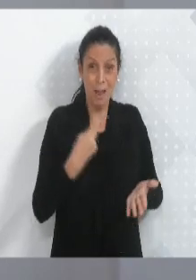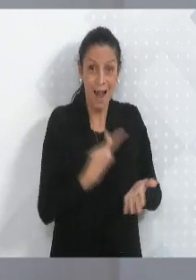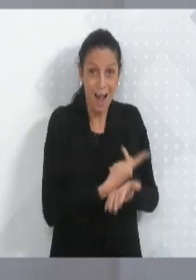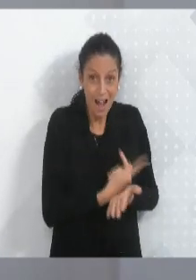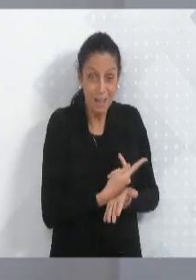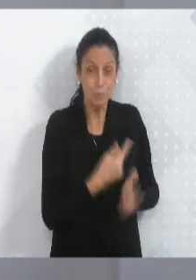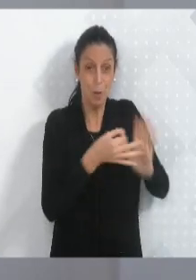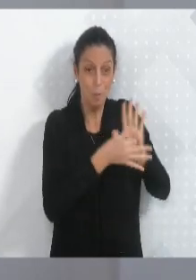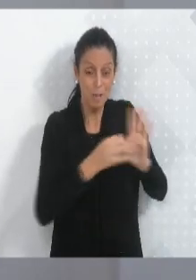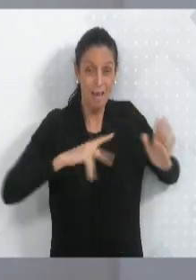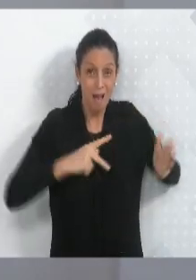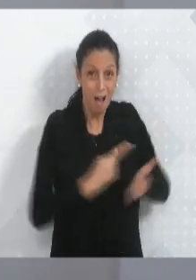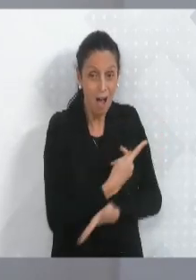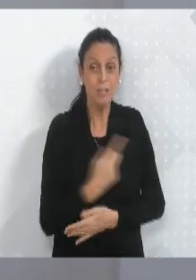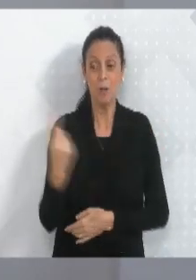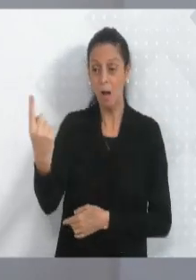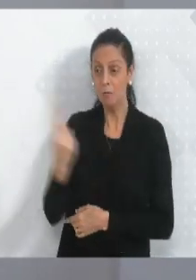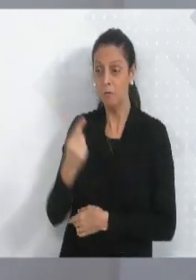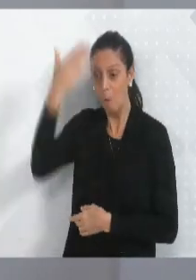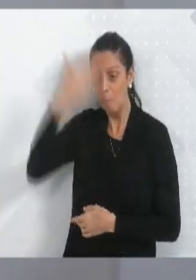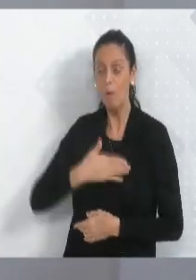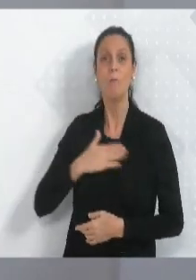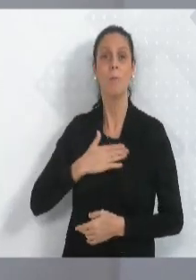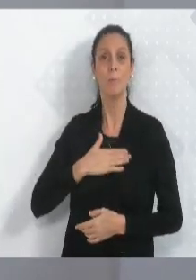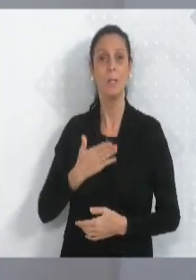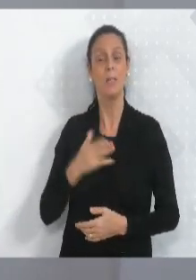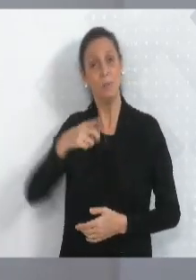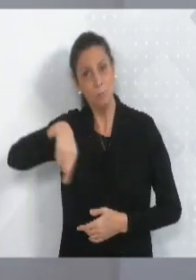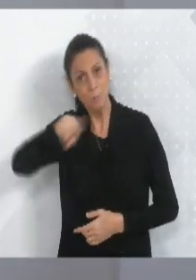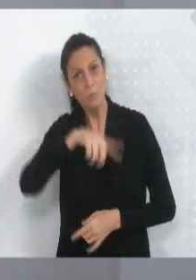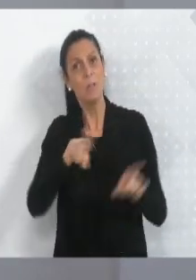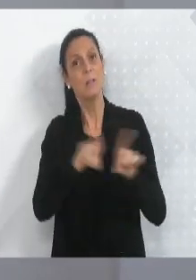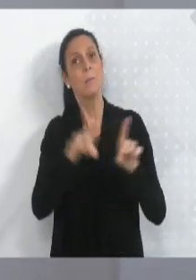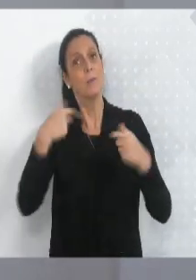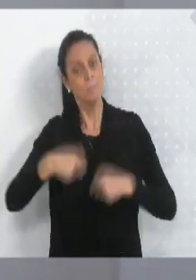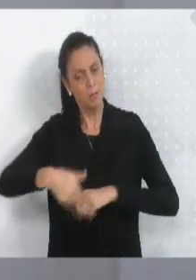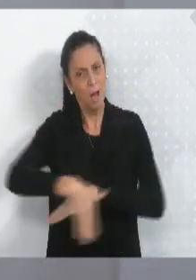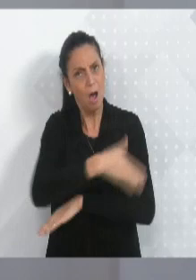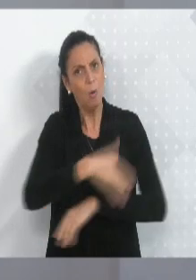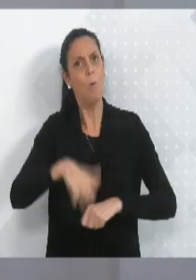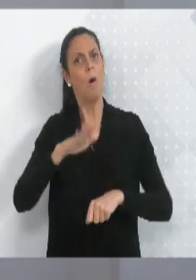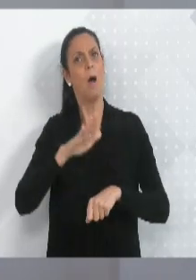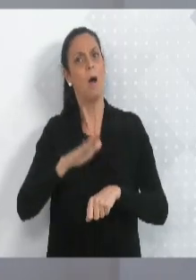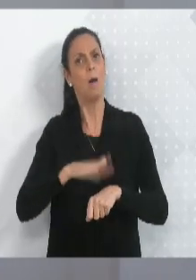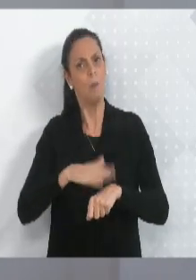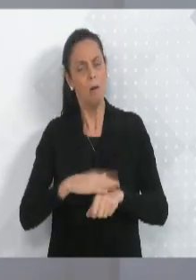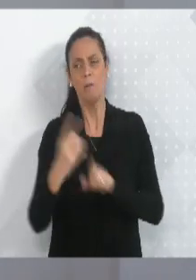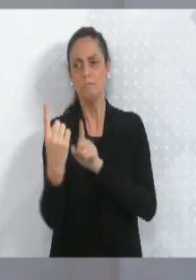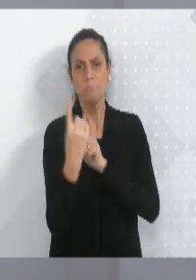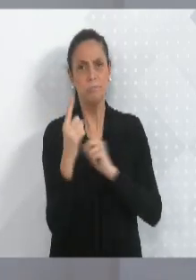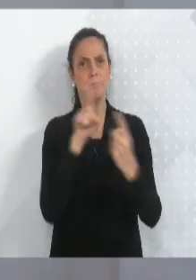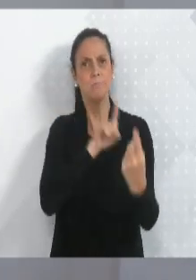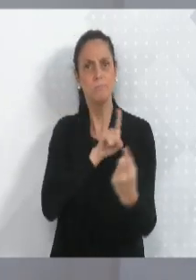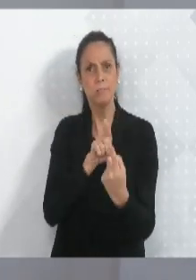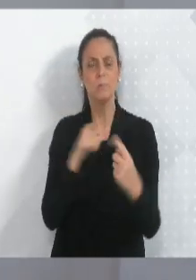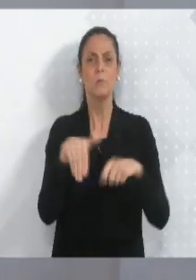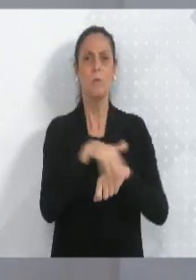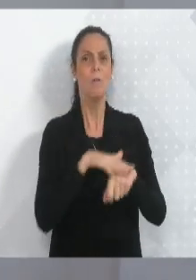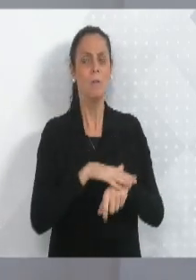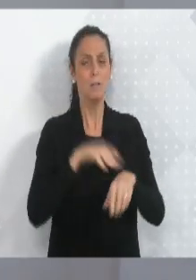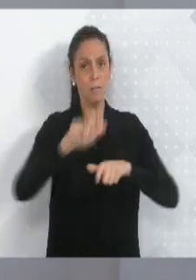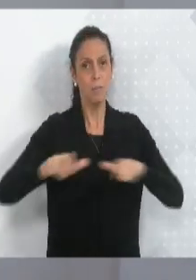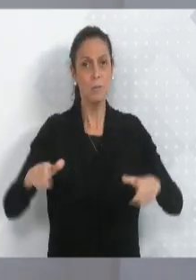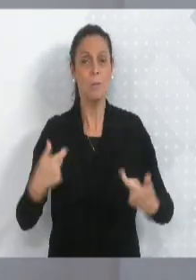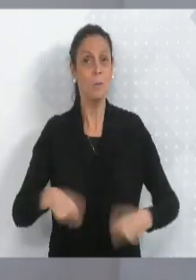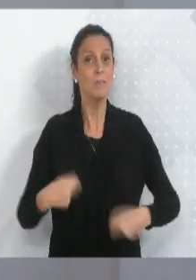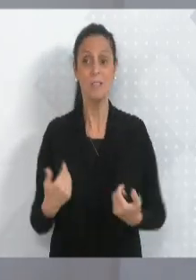pessoas como a gente faz. Talvez as pessoas, esses estudos técnicos, está faltando ir lá na ponta, conversar com